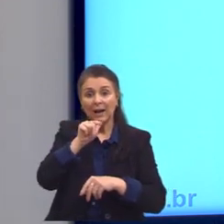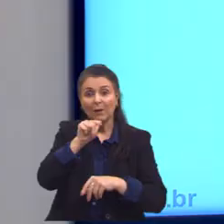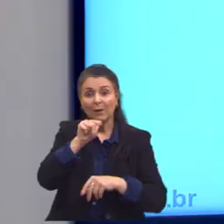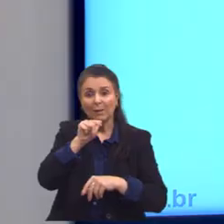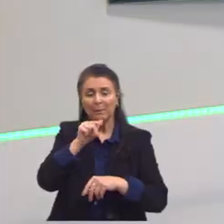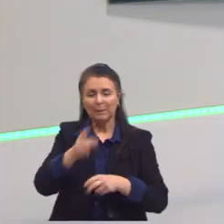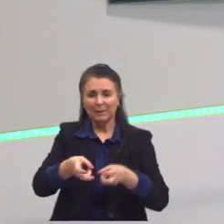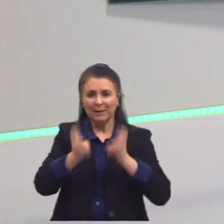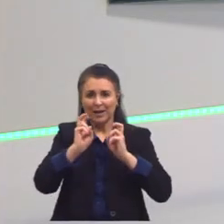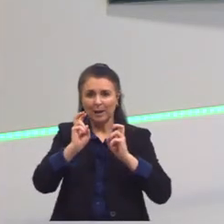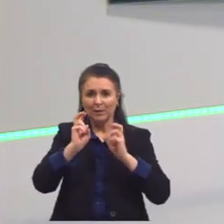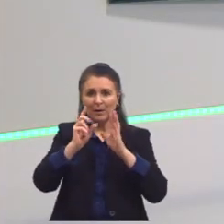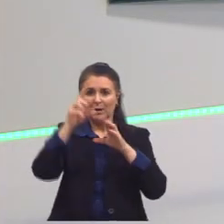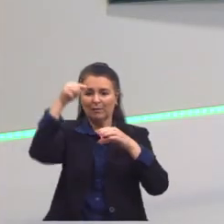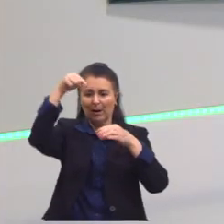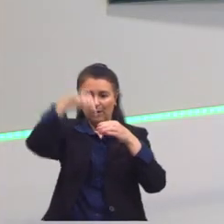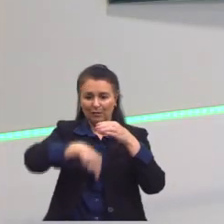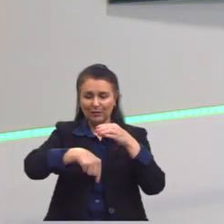flutuar